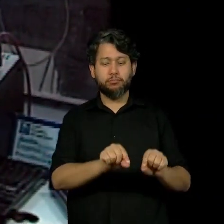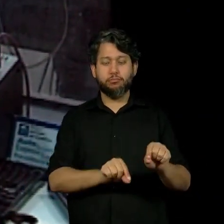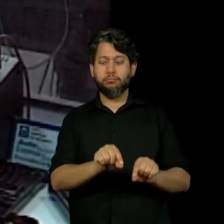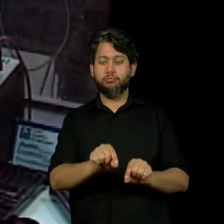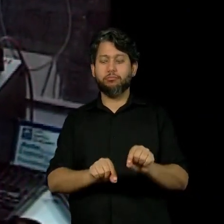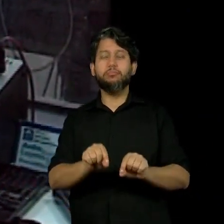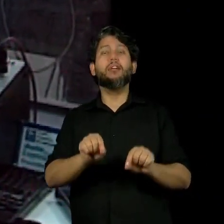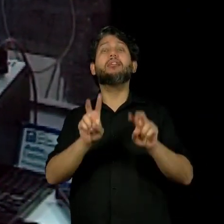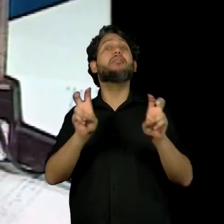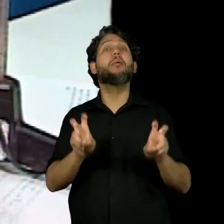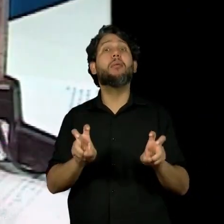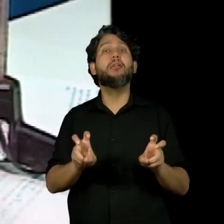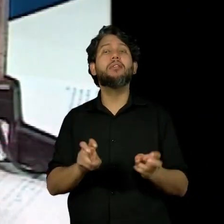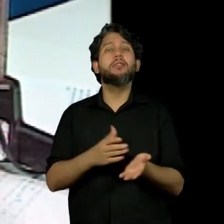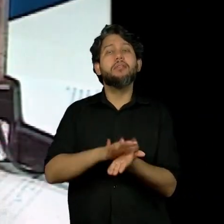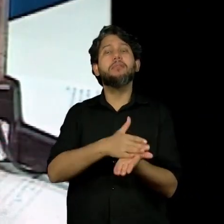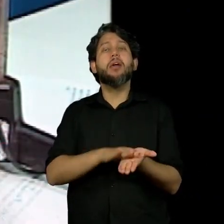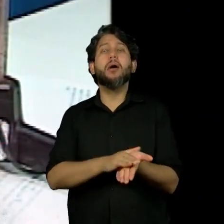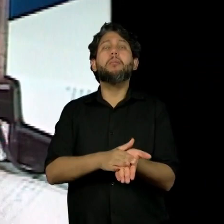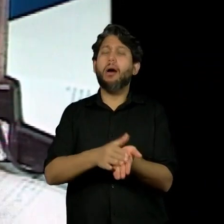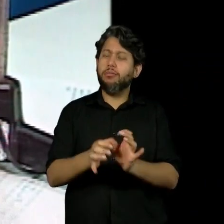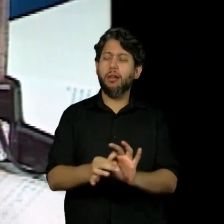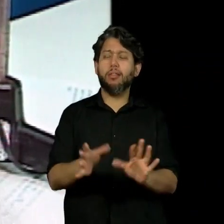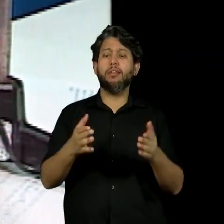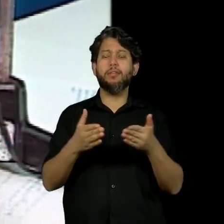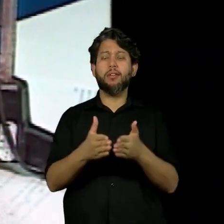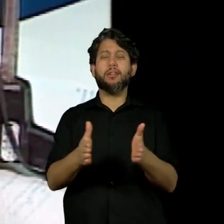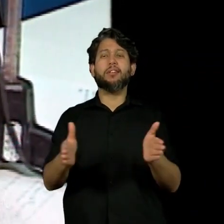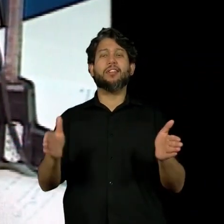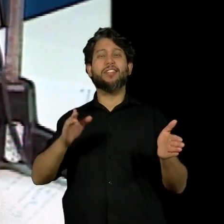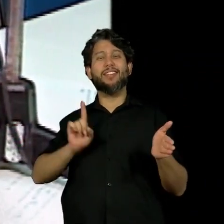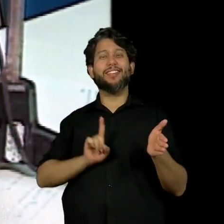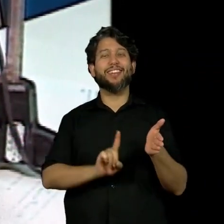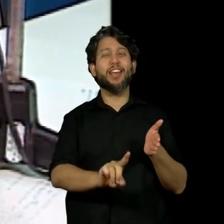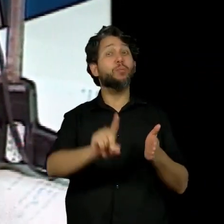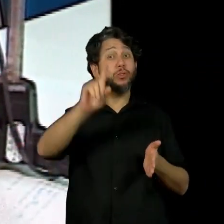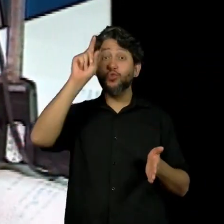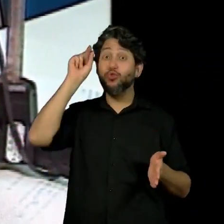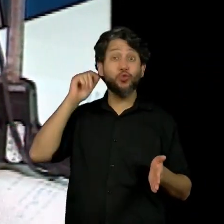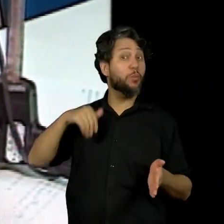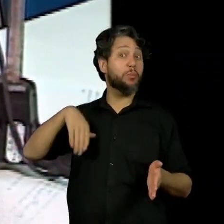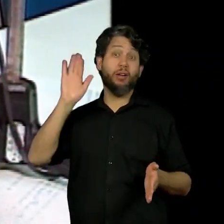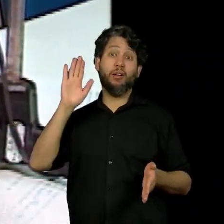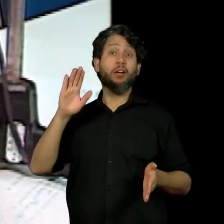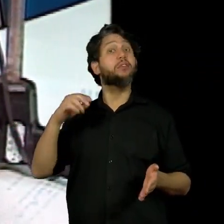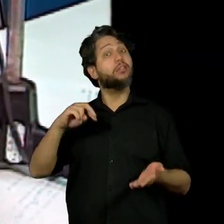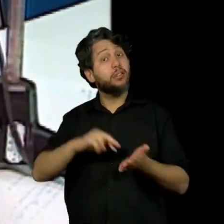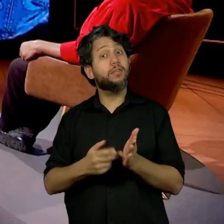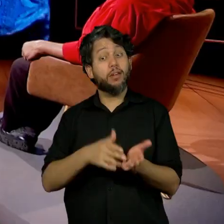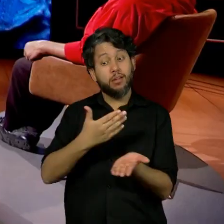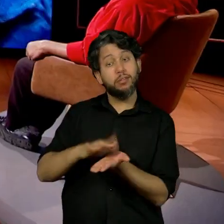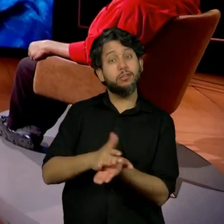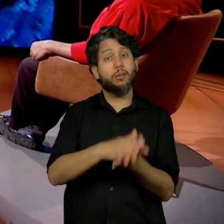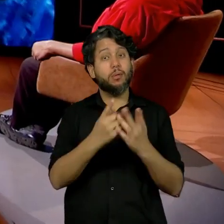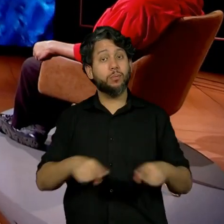de Passagem, o mais antigo programa dedicado ao samba e aos ritmos brasileiros.